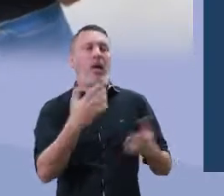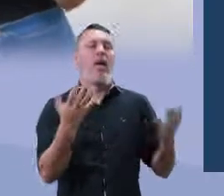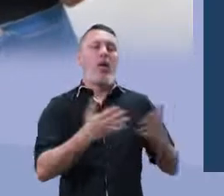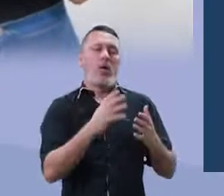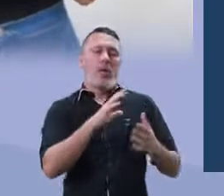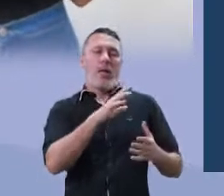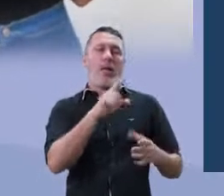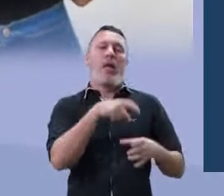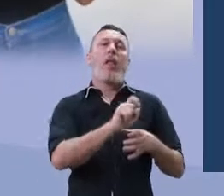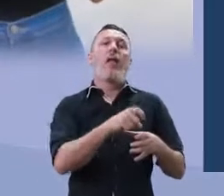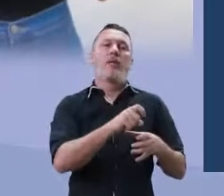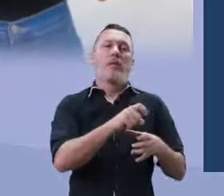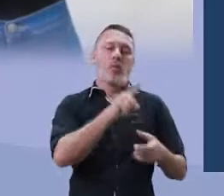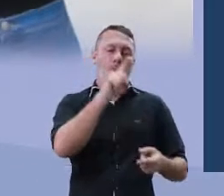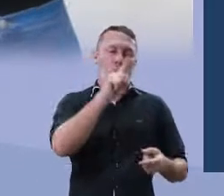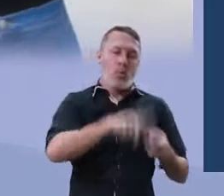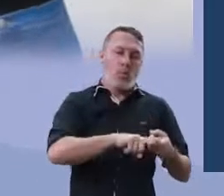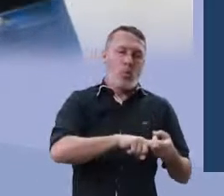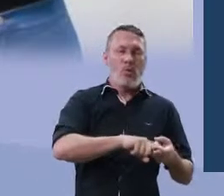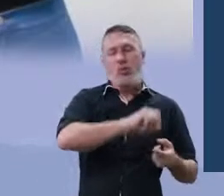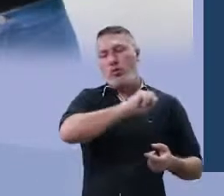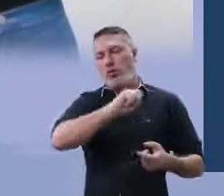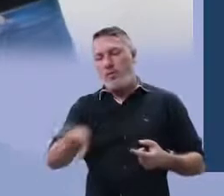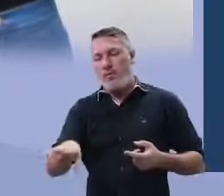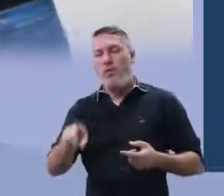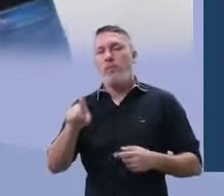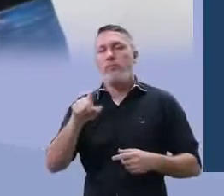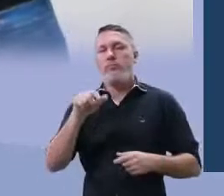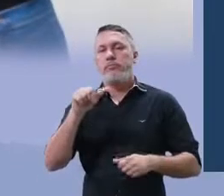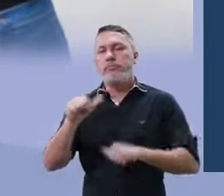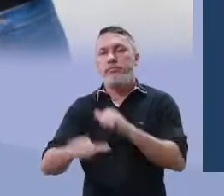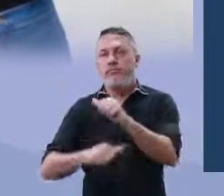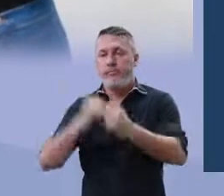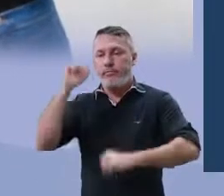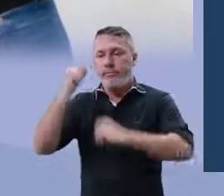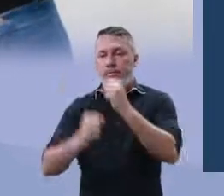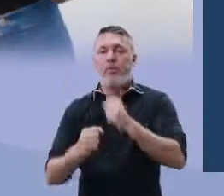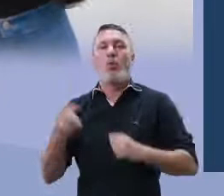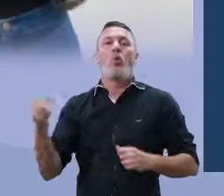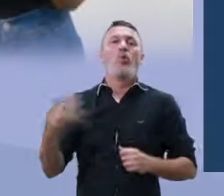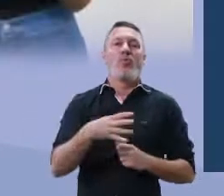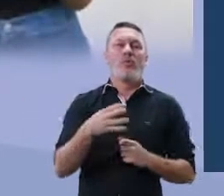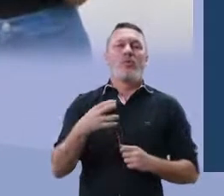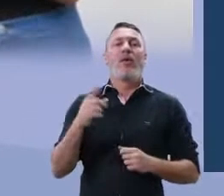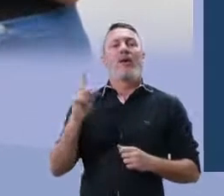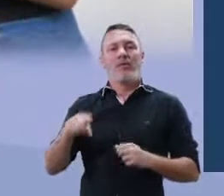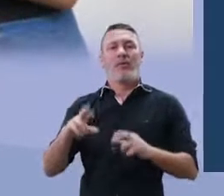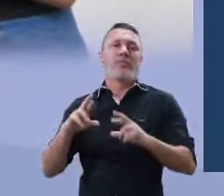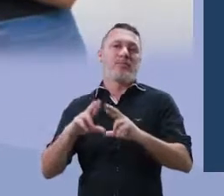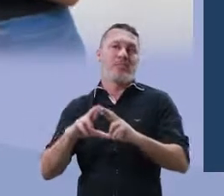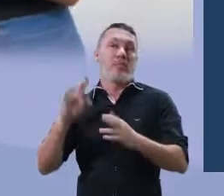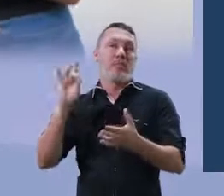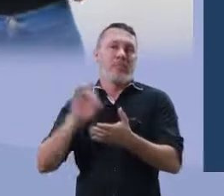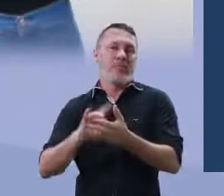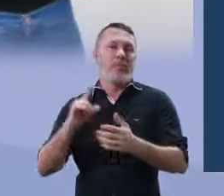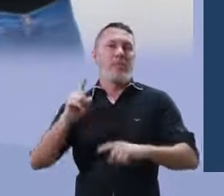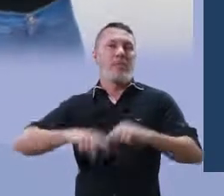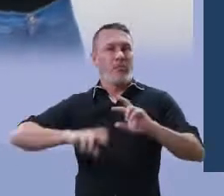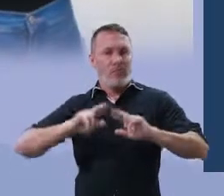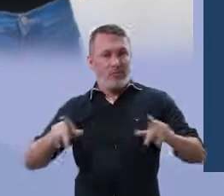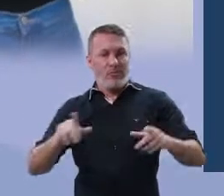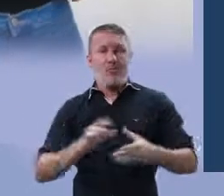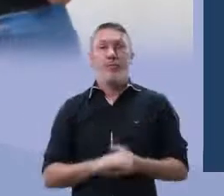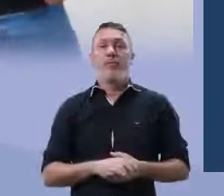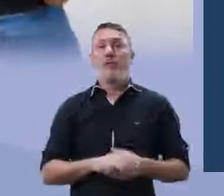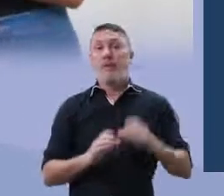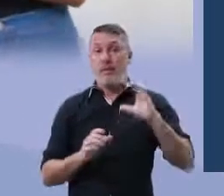lata de alumínio antes, essa lata foi recolhida, passou por um procedimento e depois fabricou lingotes. Então, ela promoveu